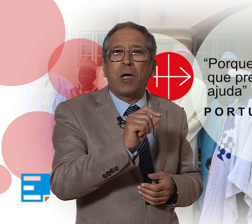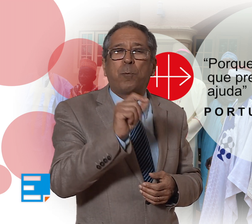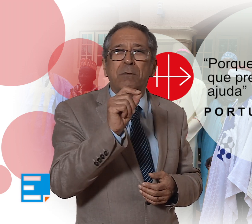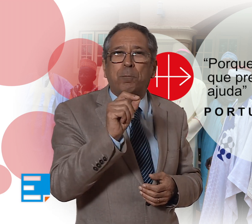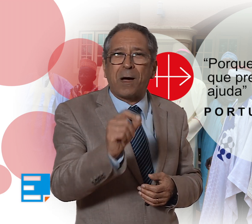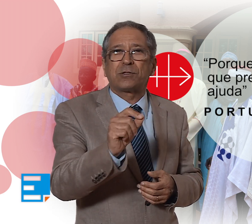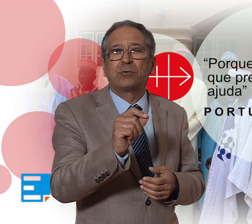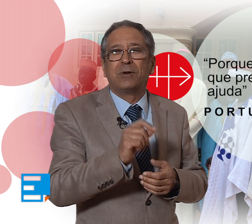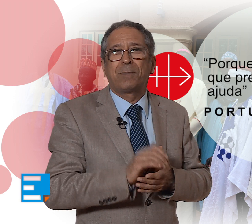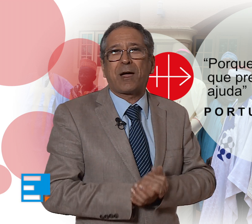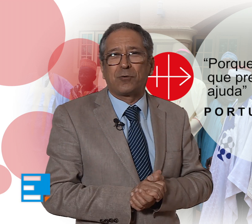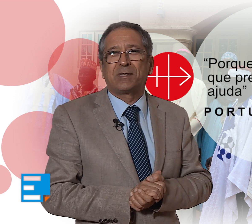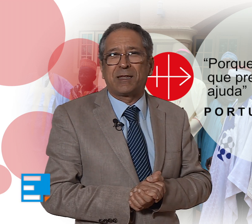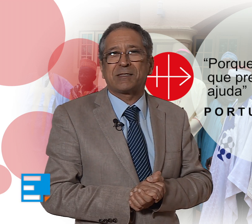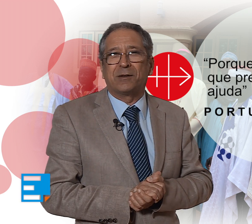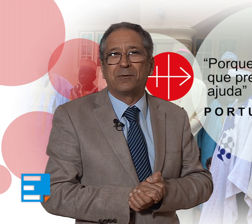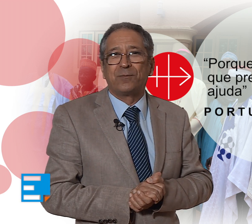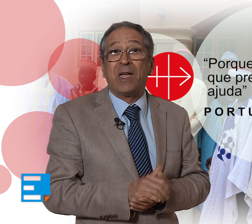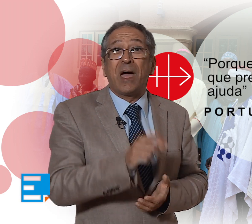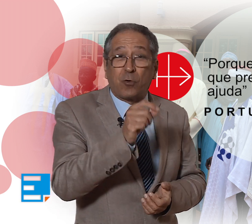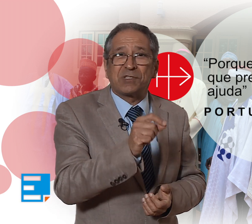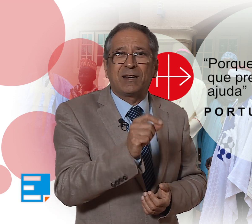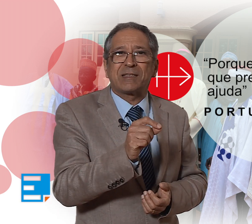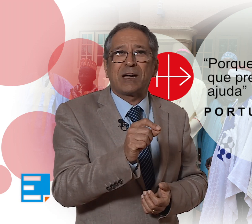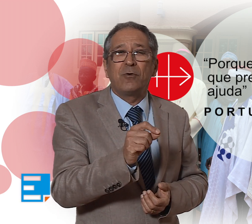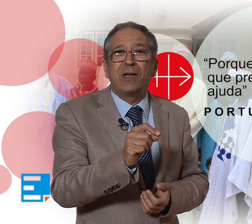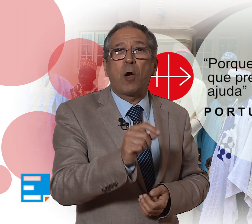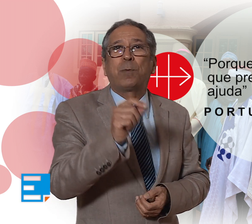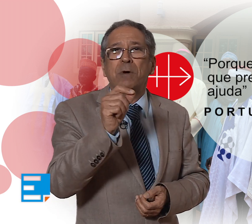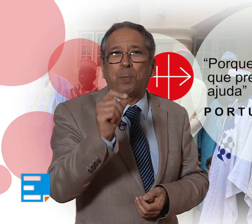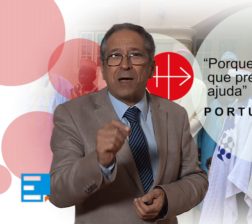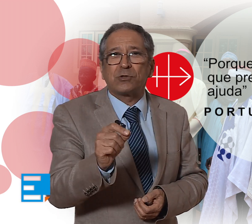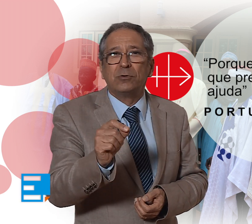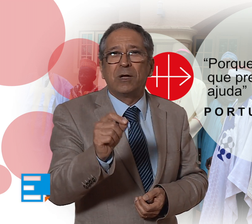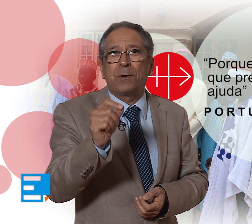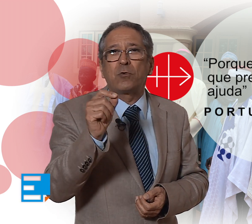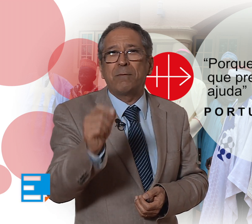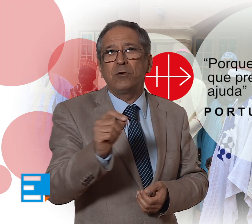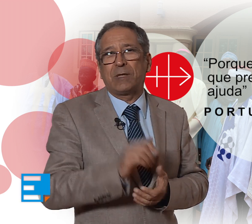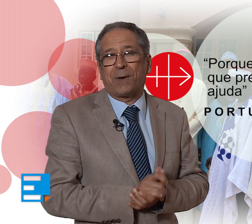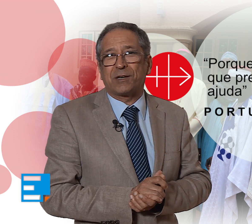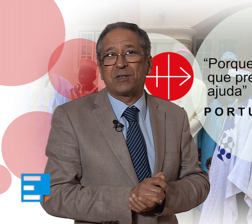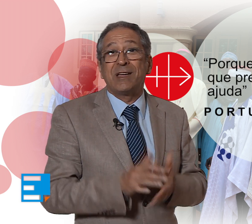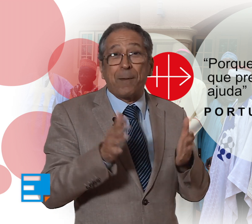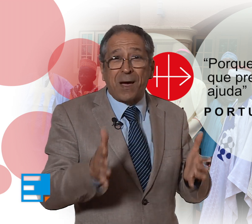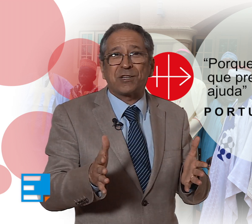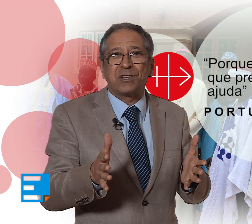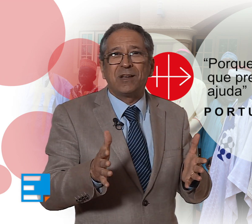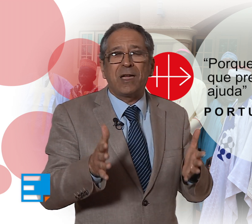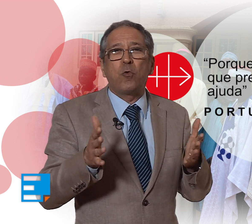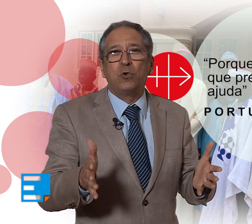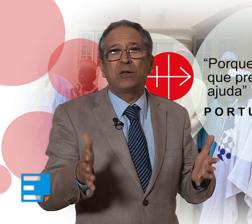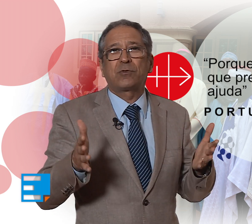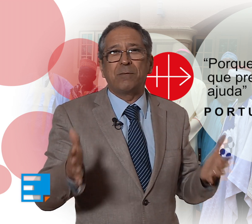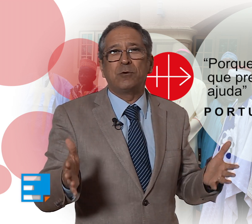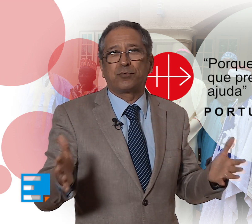outro é o primeiro passo para a reconciliação. A reconciliação é o primeiro passo para o caminho da paz. A paz